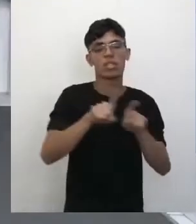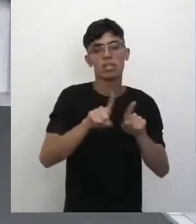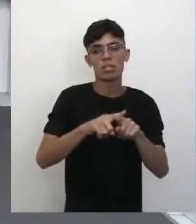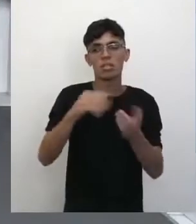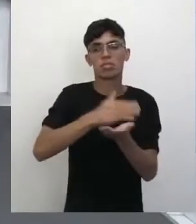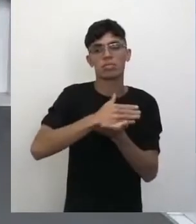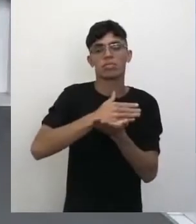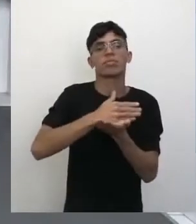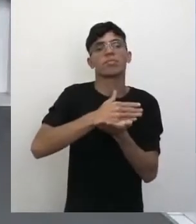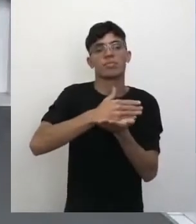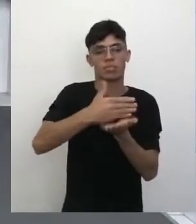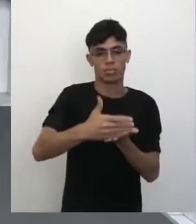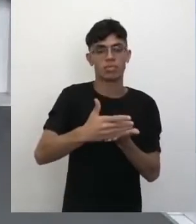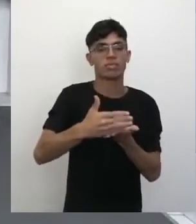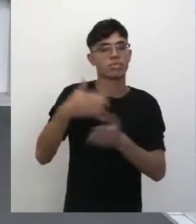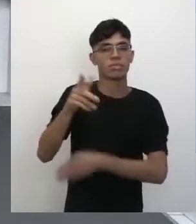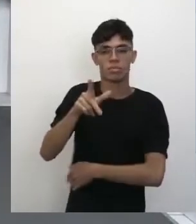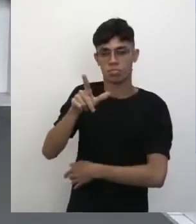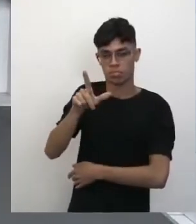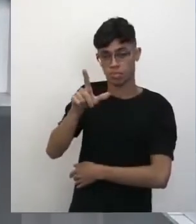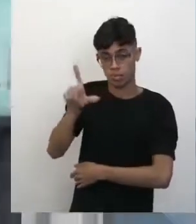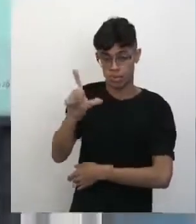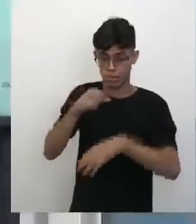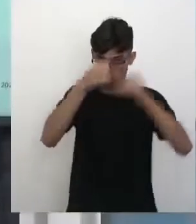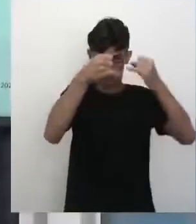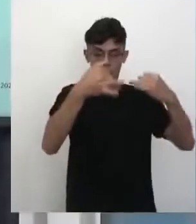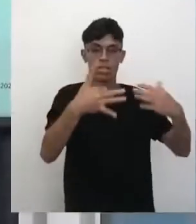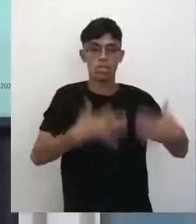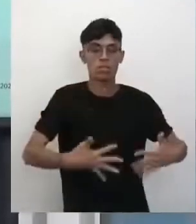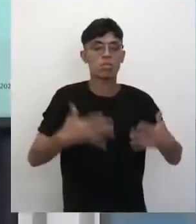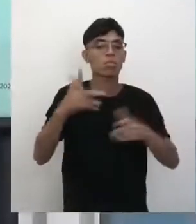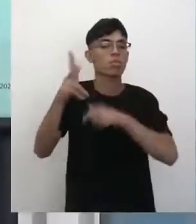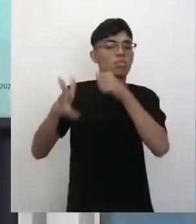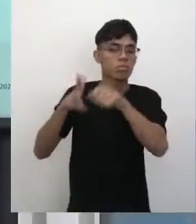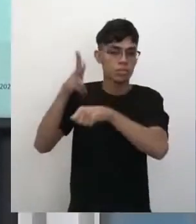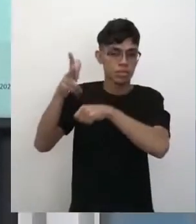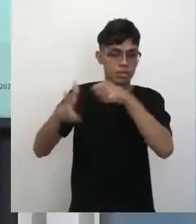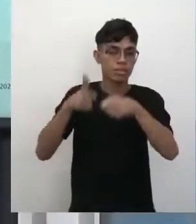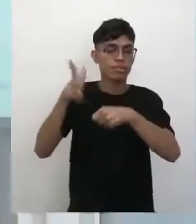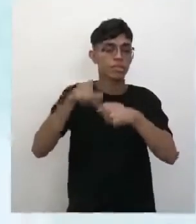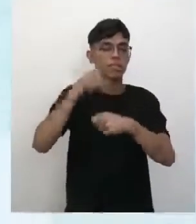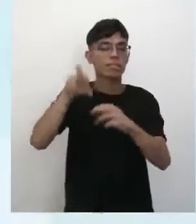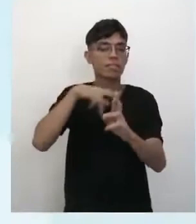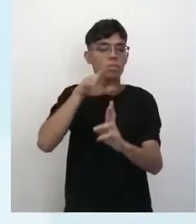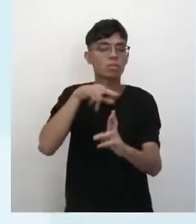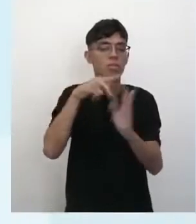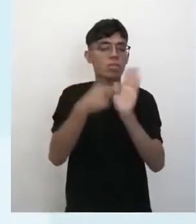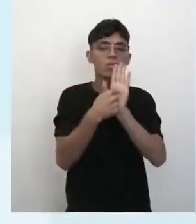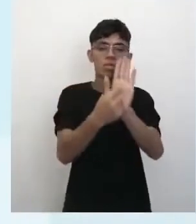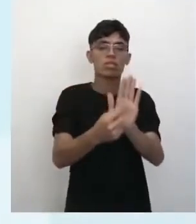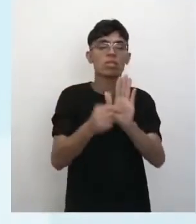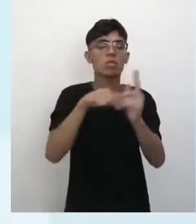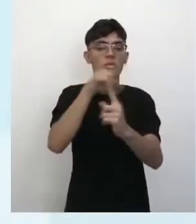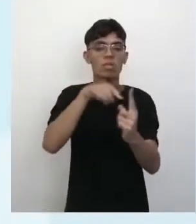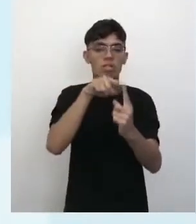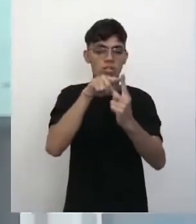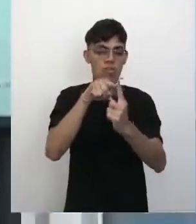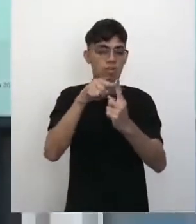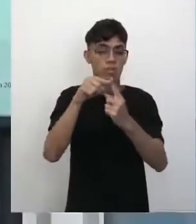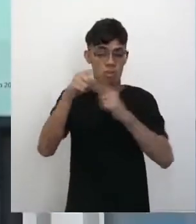Nós vamos começar aí, antes de as explicações, com um vídeo, referenciando aí o Objetivo do